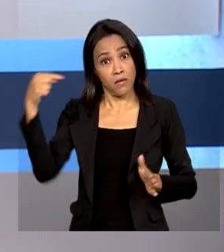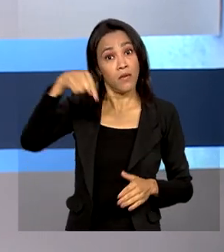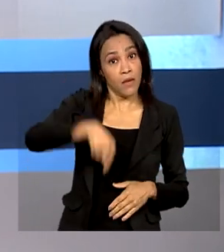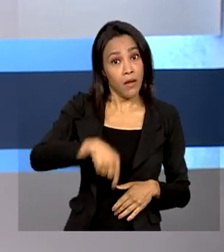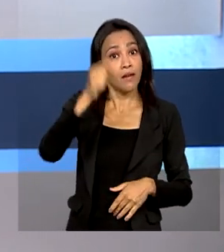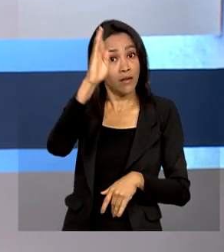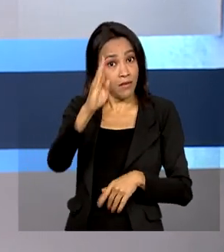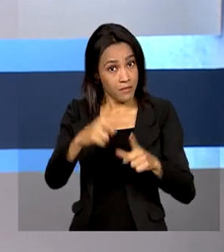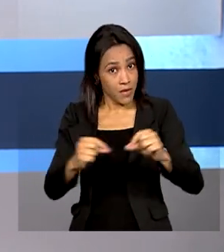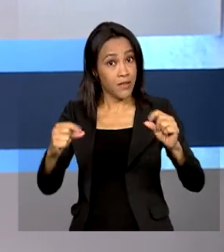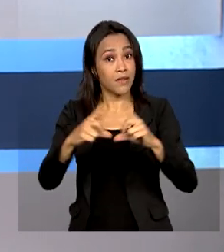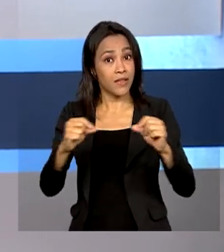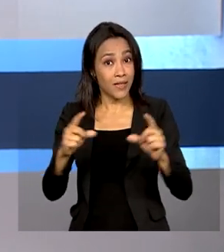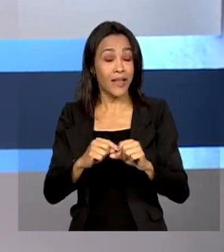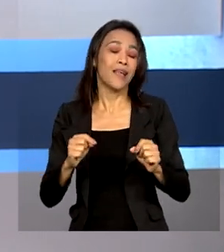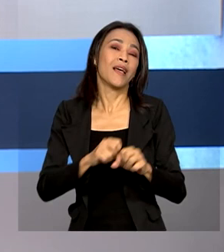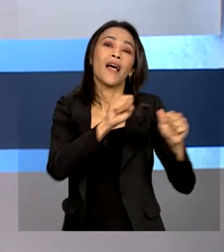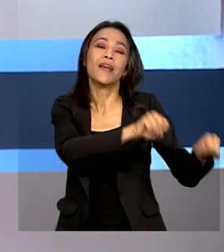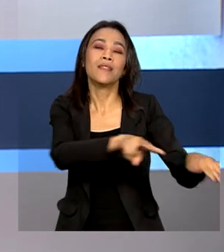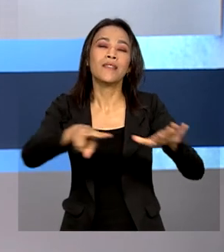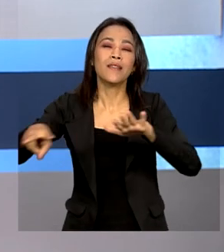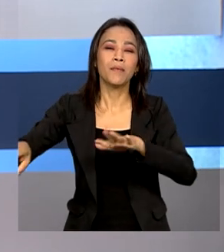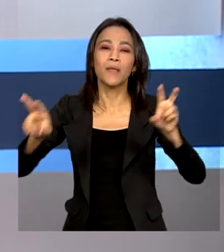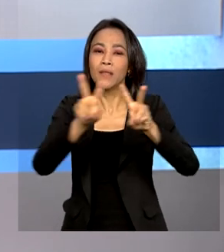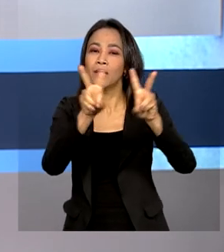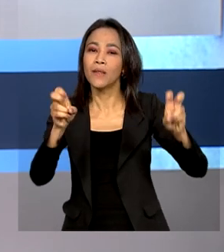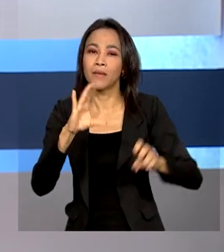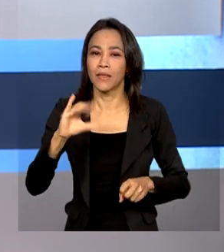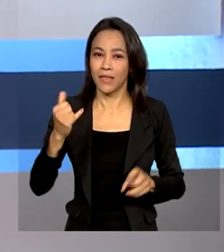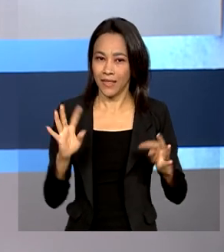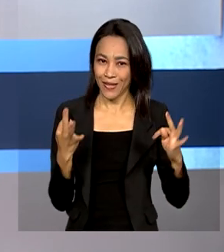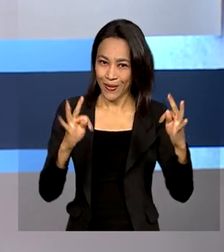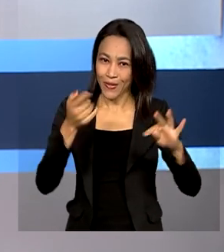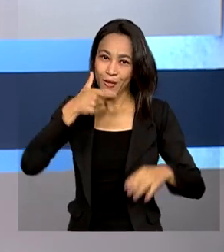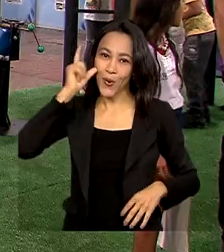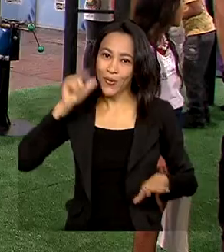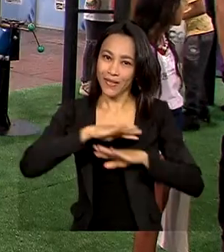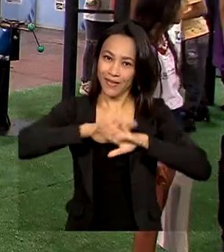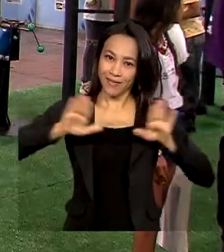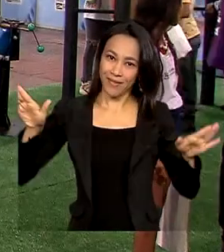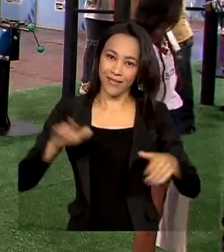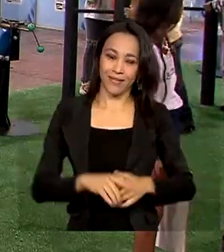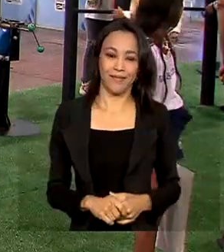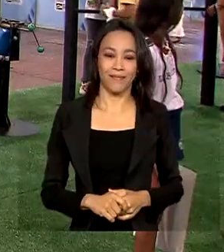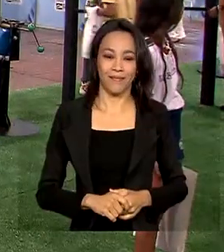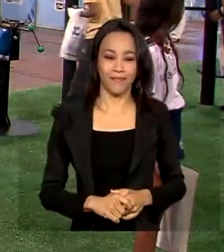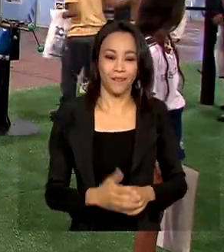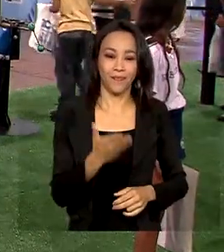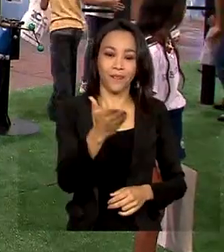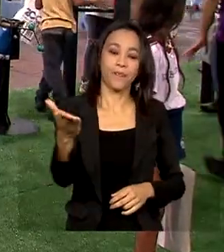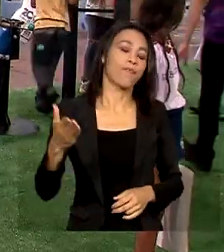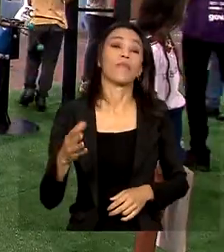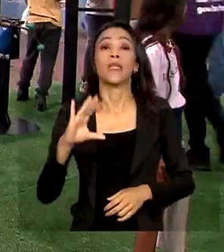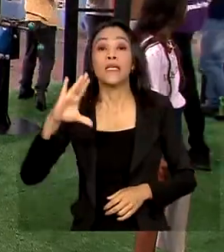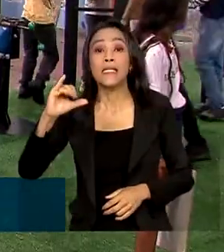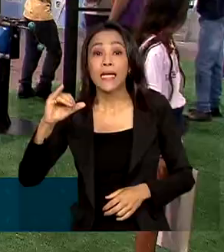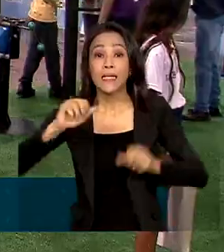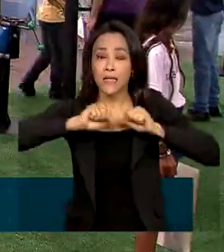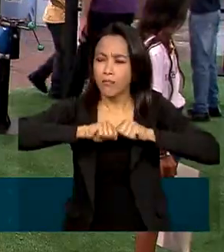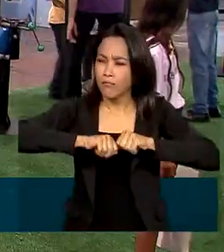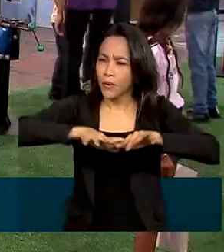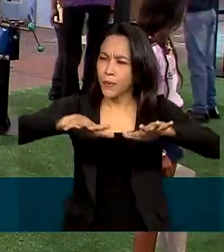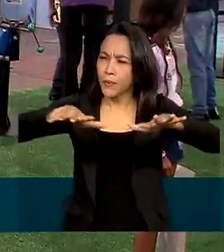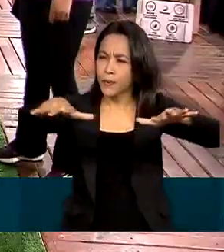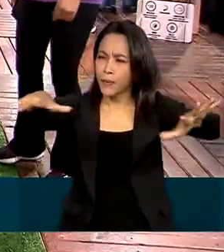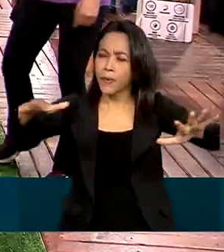19ª Semana Nacional de Ciência e Tecnologia, que chegou ao fim ontem. Popularizar a ciência e torná-la acessível